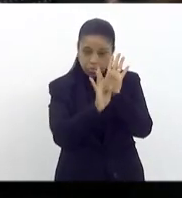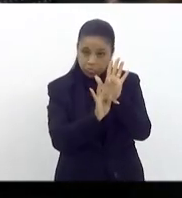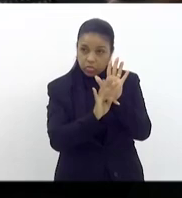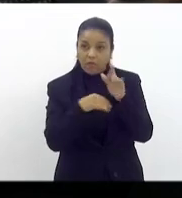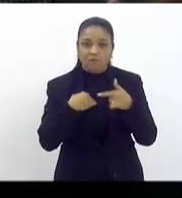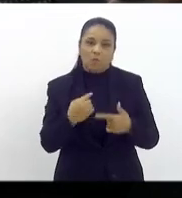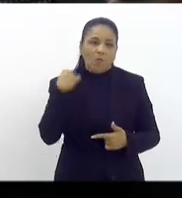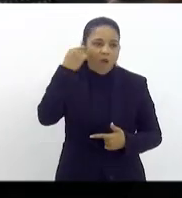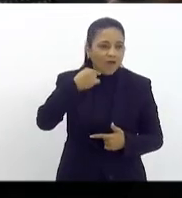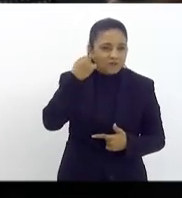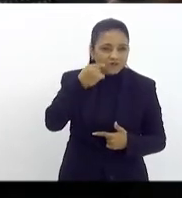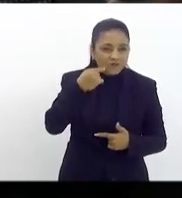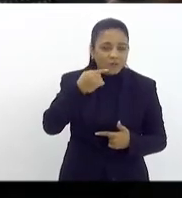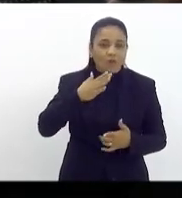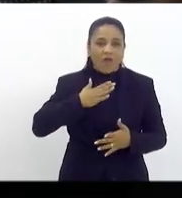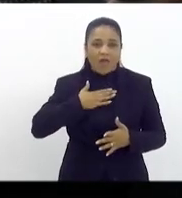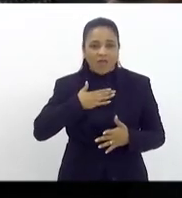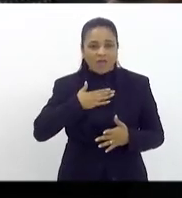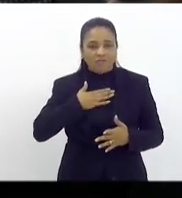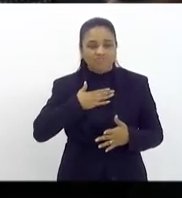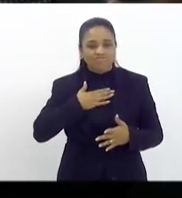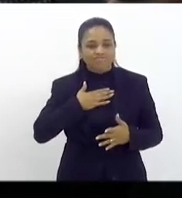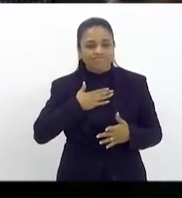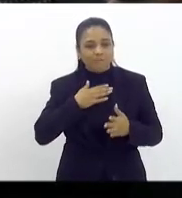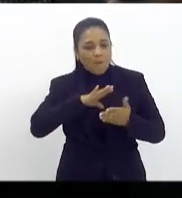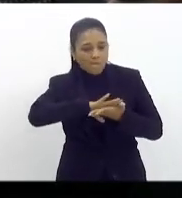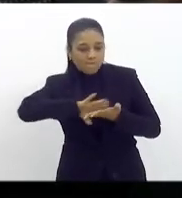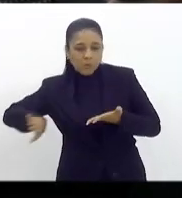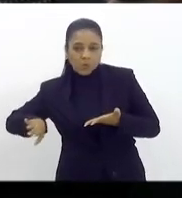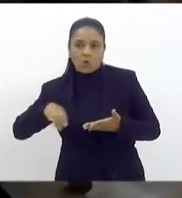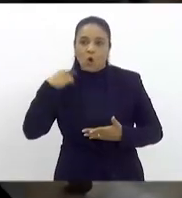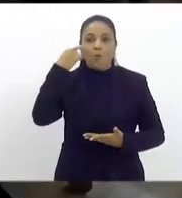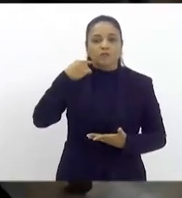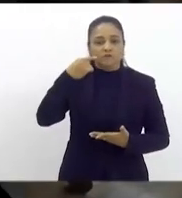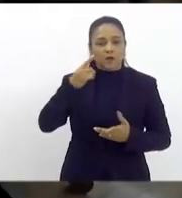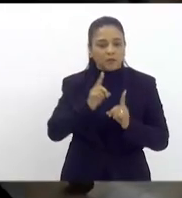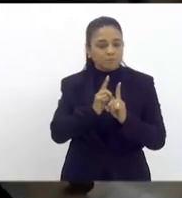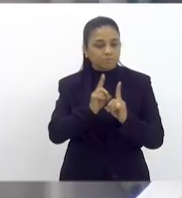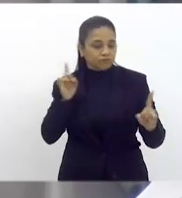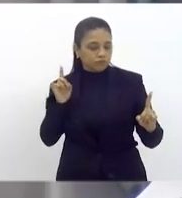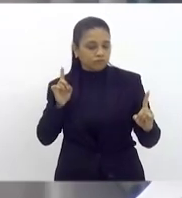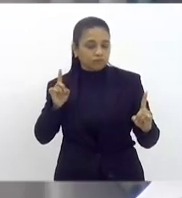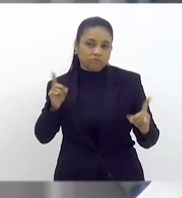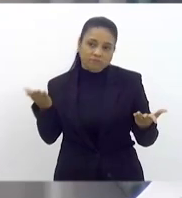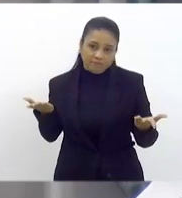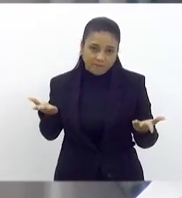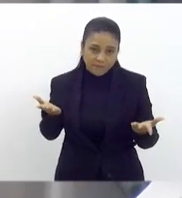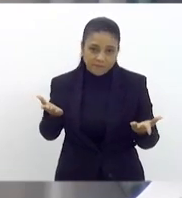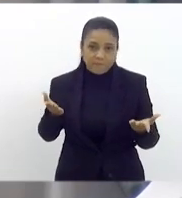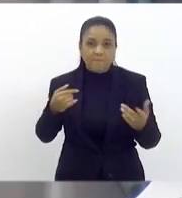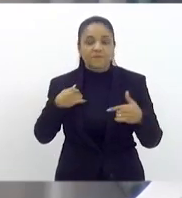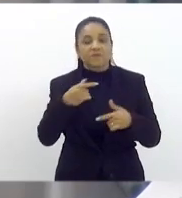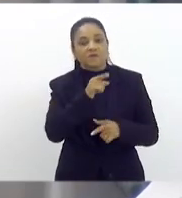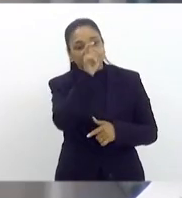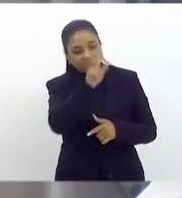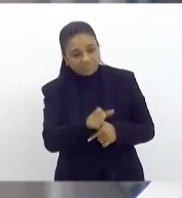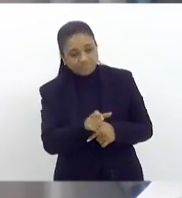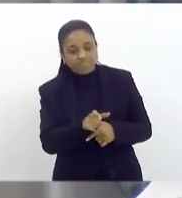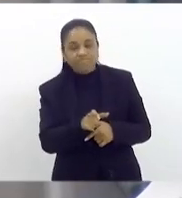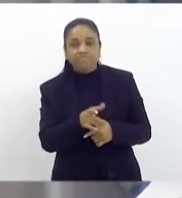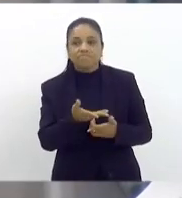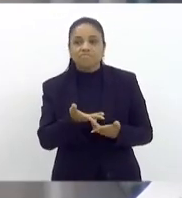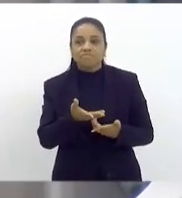advogado praticamente me retira a condição de advogado. Perfeito. Mas indago Vossa Excelência se Vossa Excelência